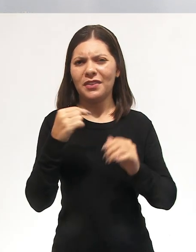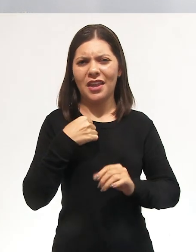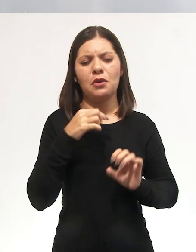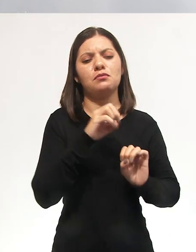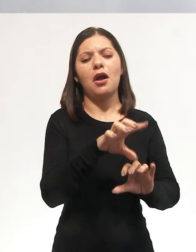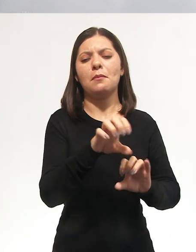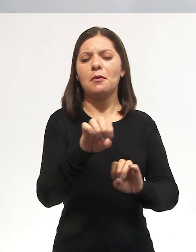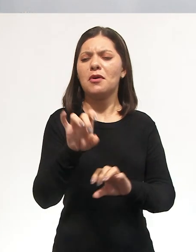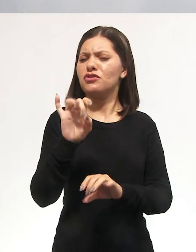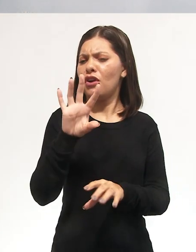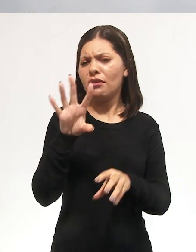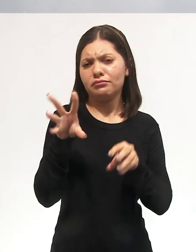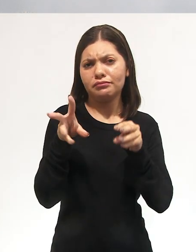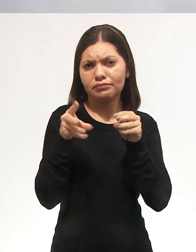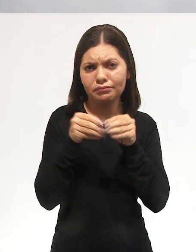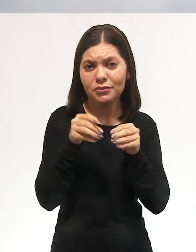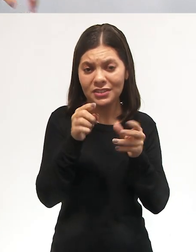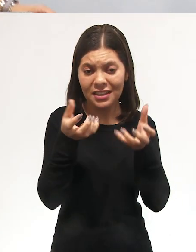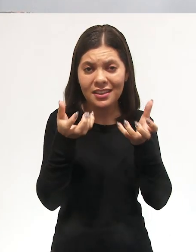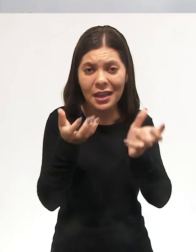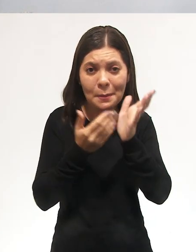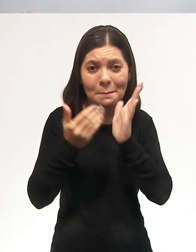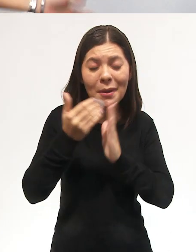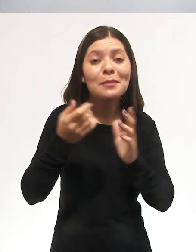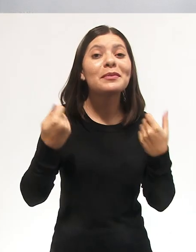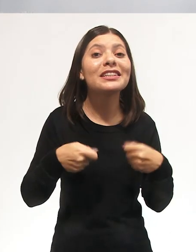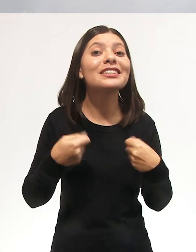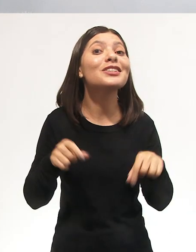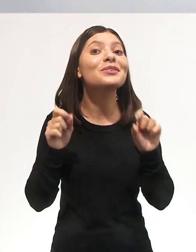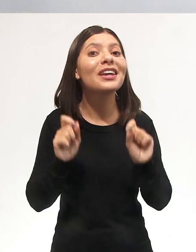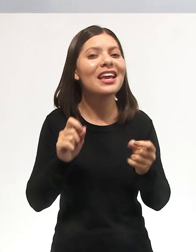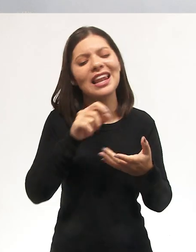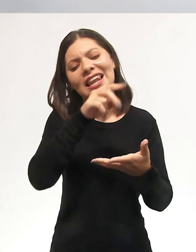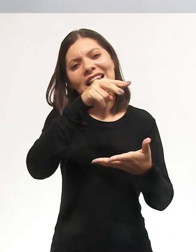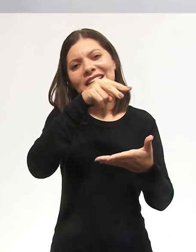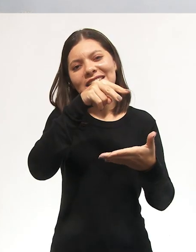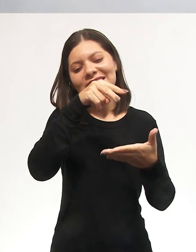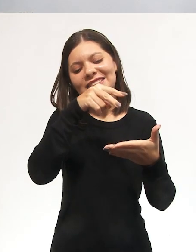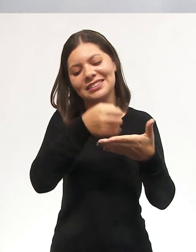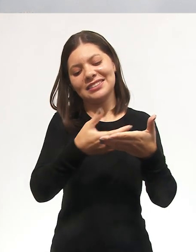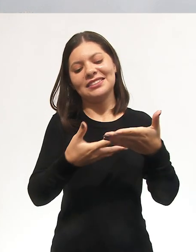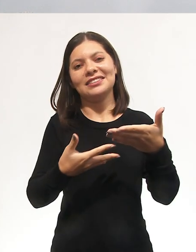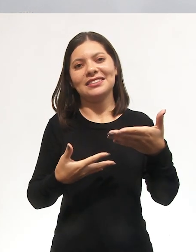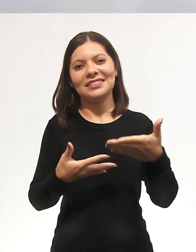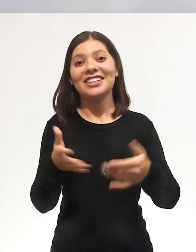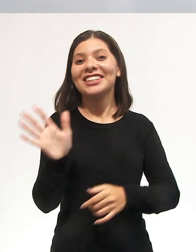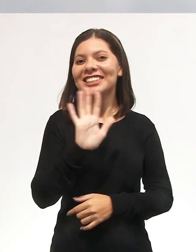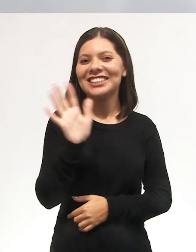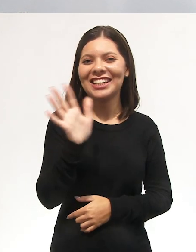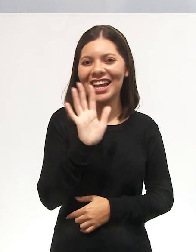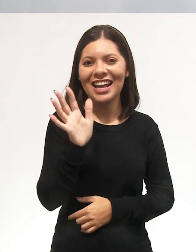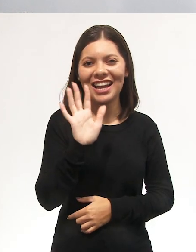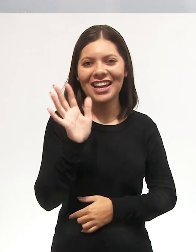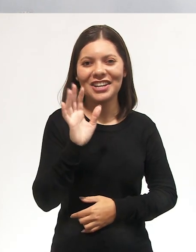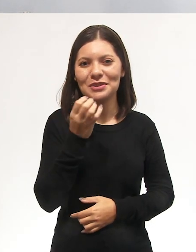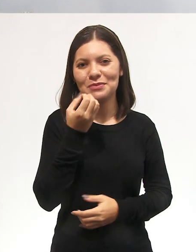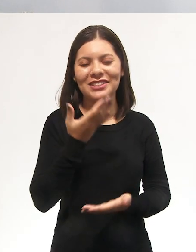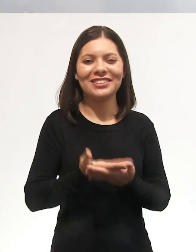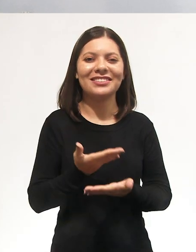que eu trouxe aqui foi generalizações. Se você quiser saber de verdade, você tem que ler. Até a